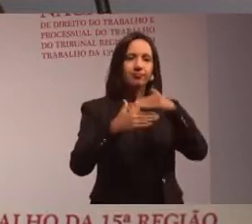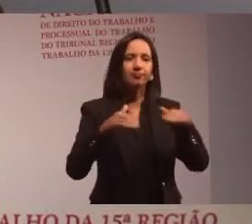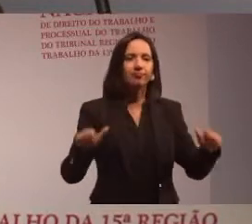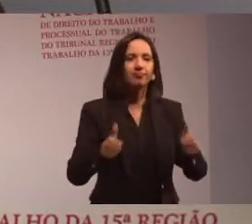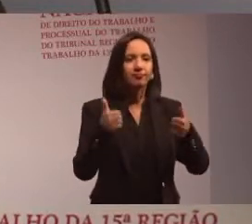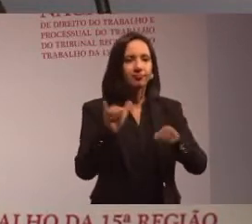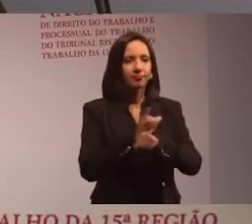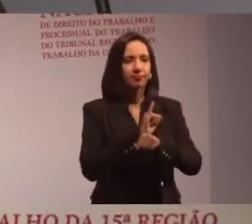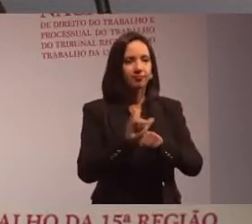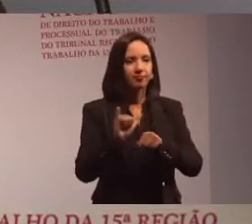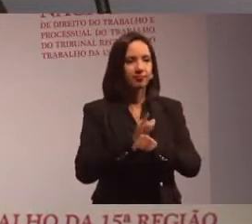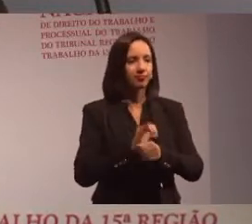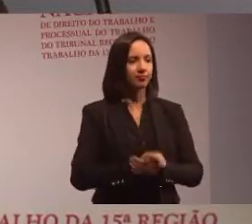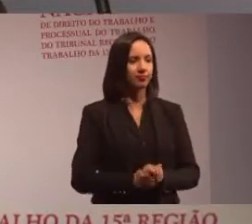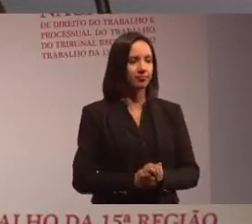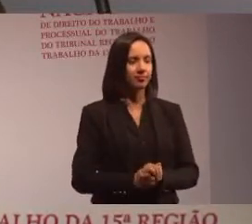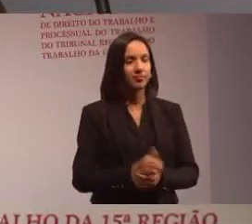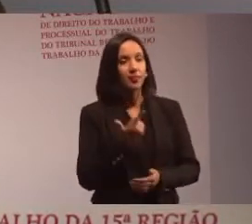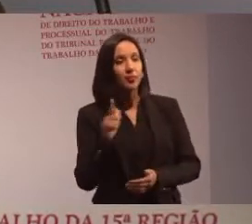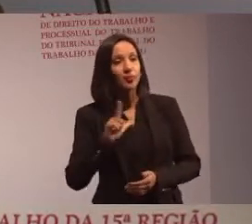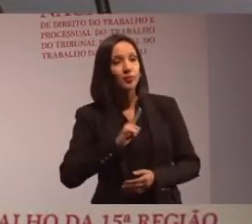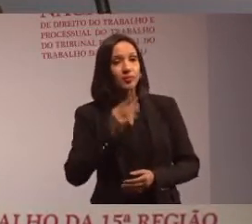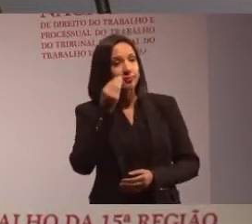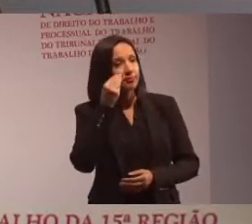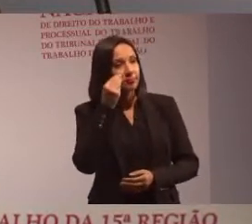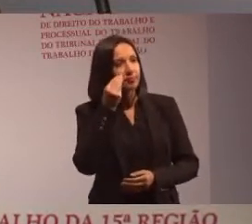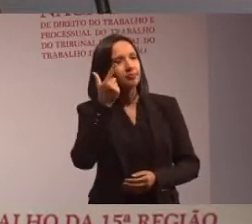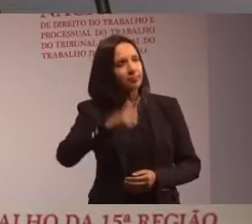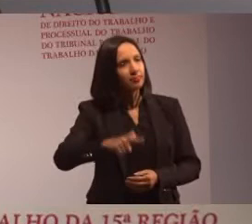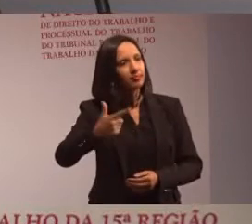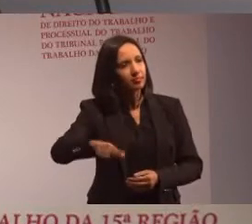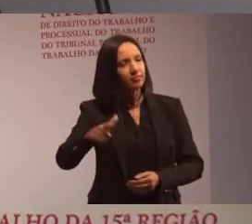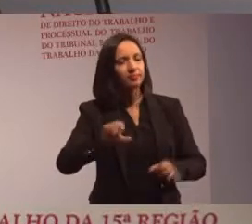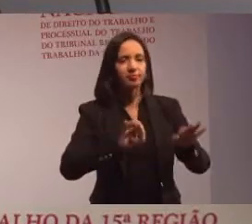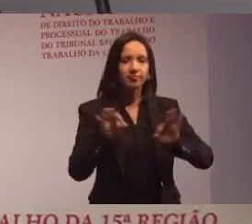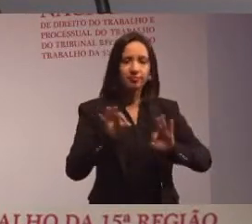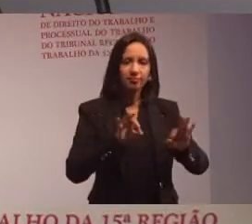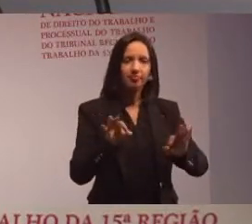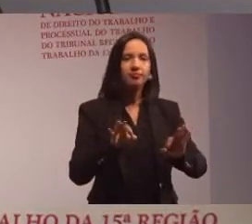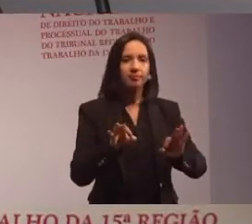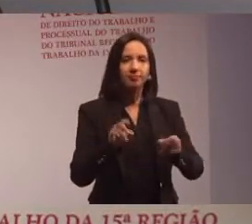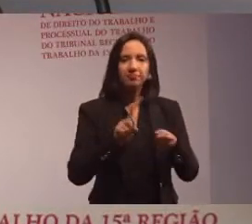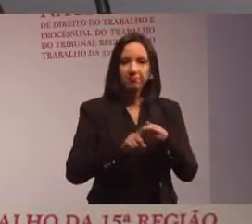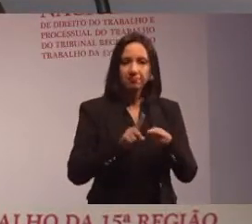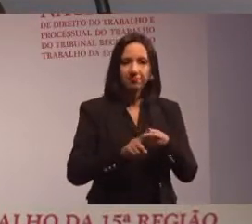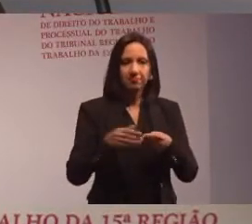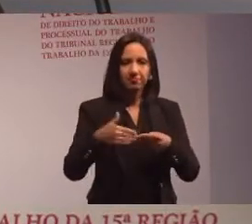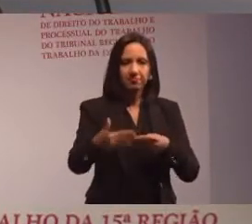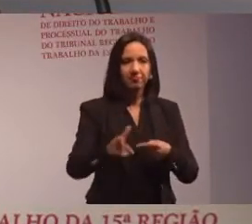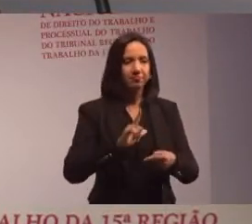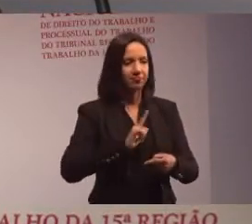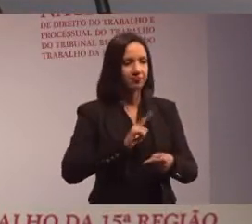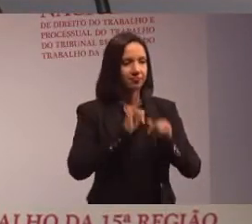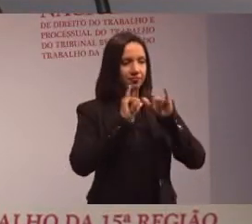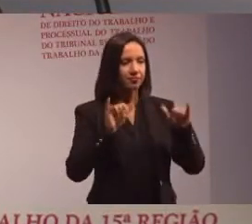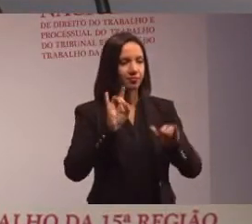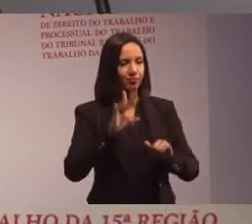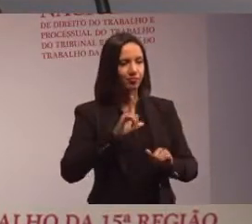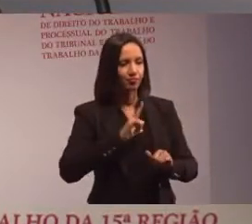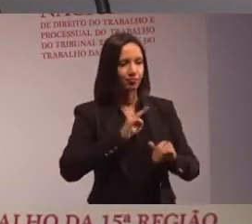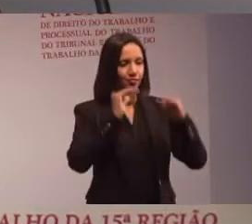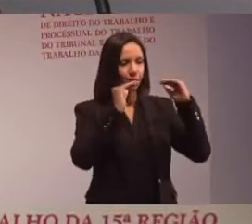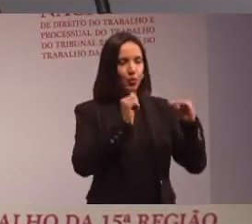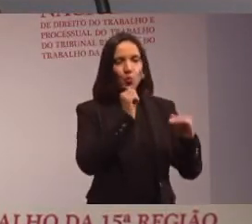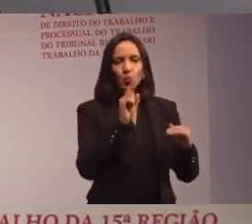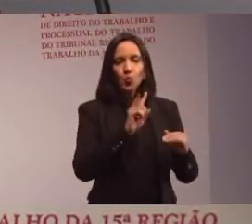melhores estratégias, né? Algumas oportunidades que se repetem na organização também, daqui eu vou falar só o que eu ainda